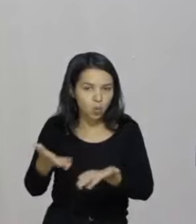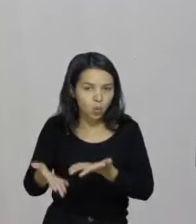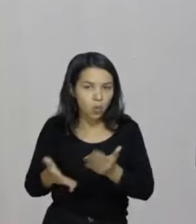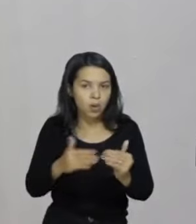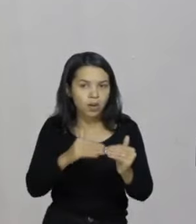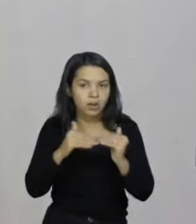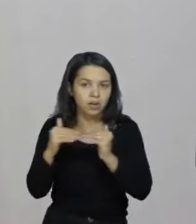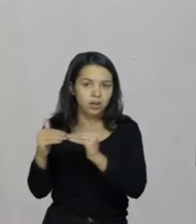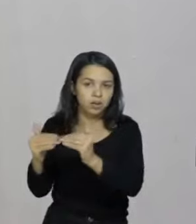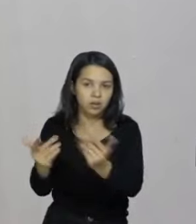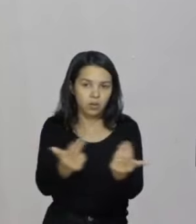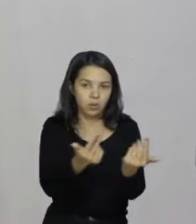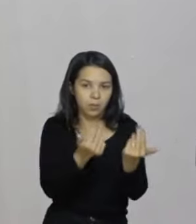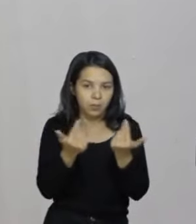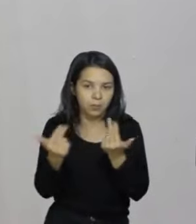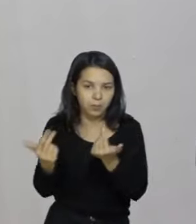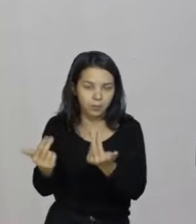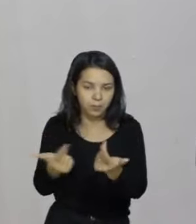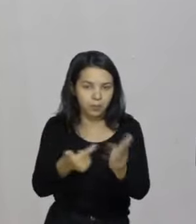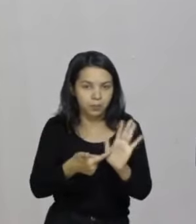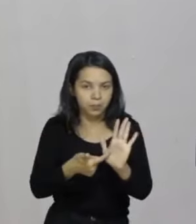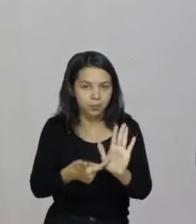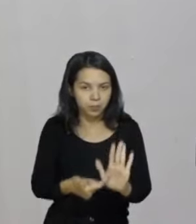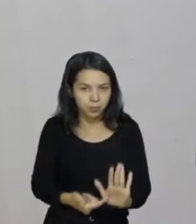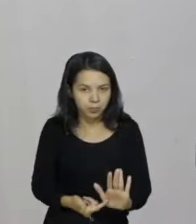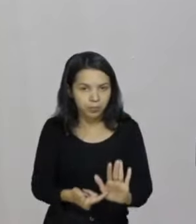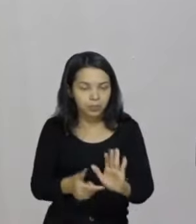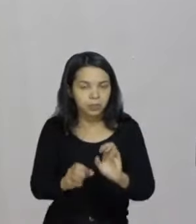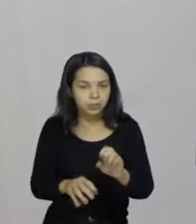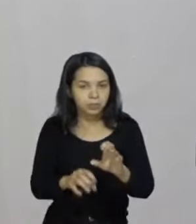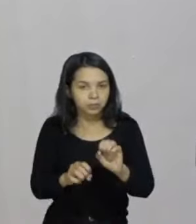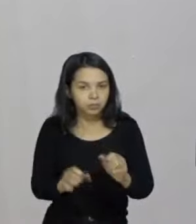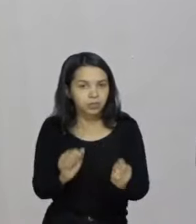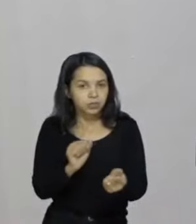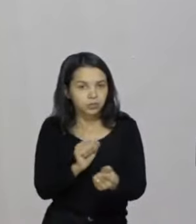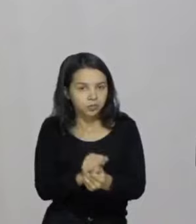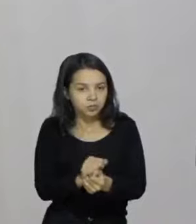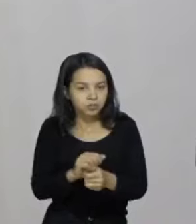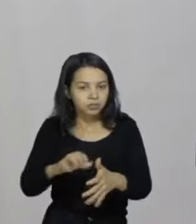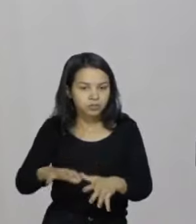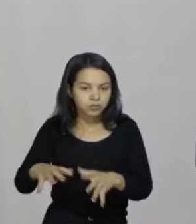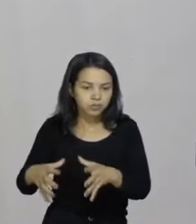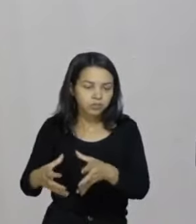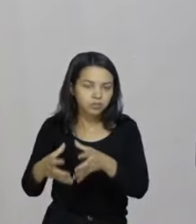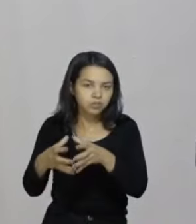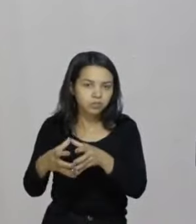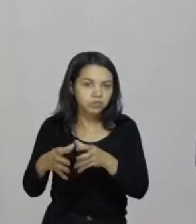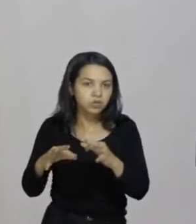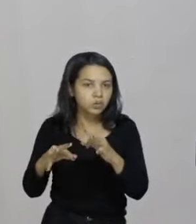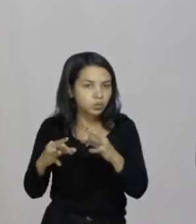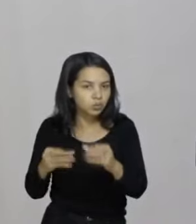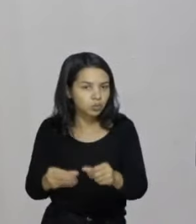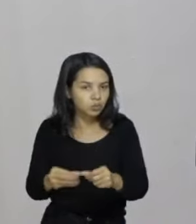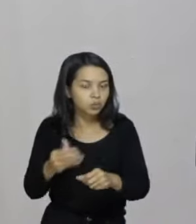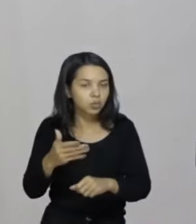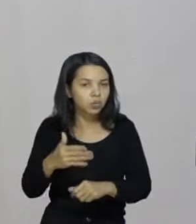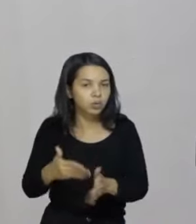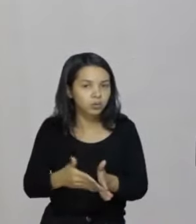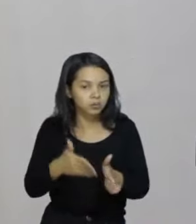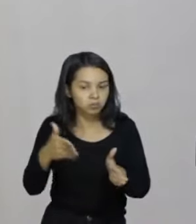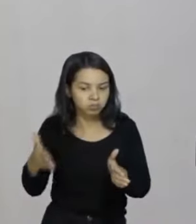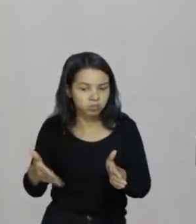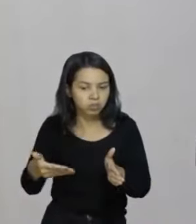uma apresentação didática junto com a sua equipe de tudo aquilo que está previsto de